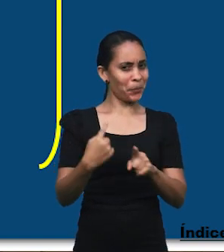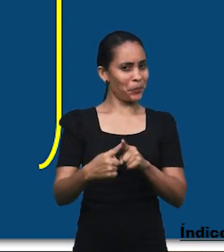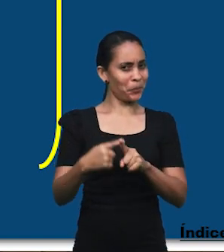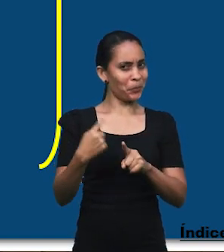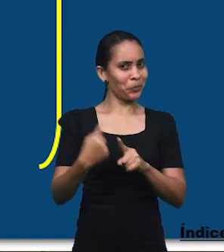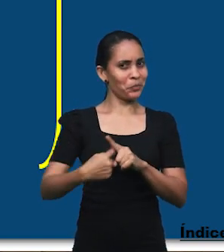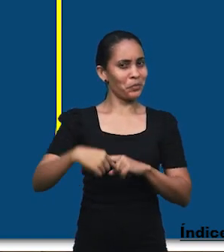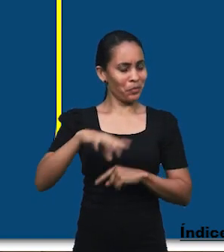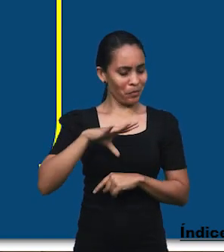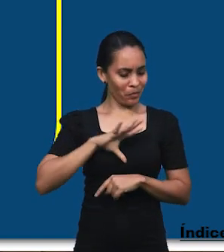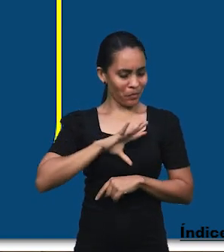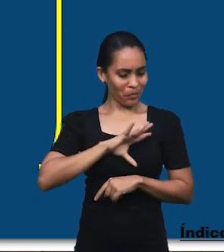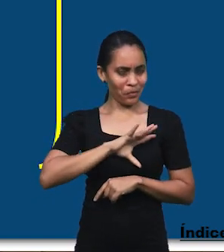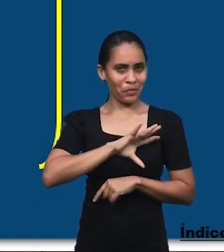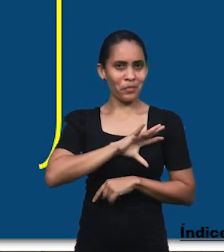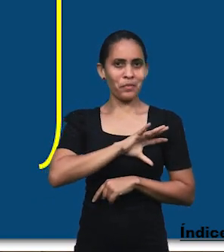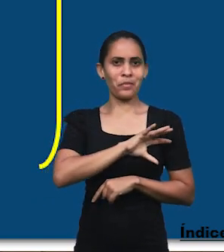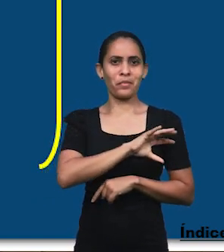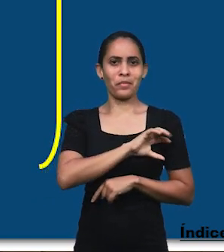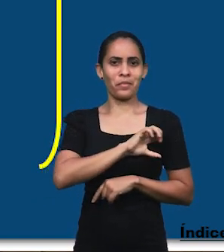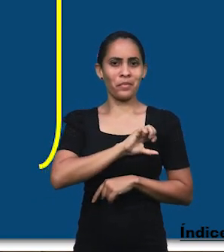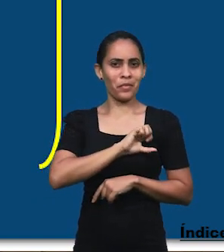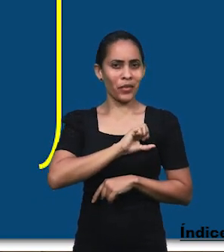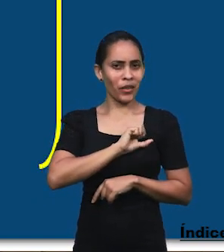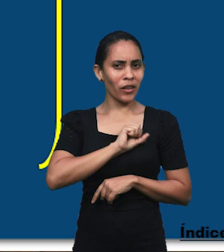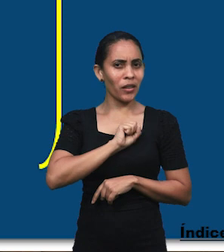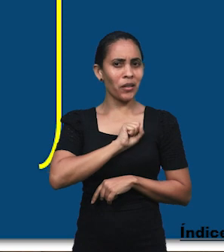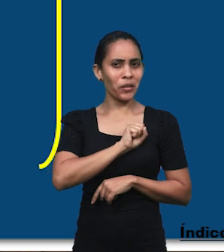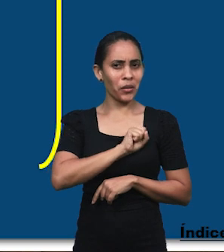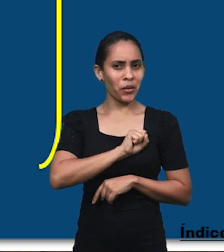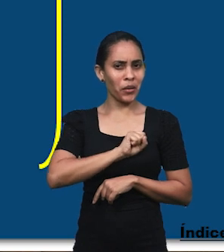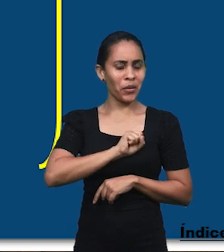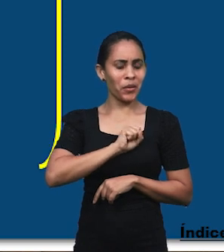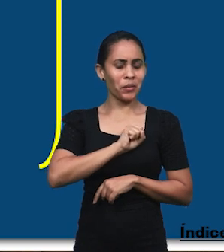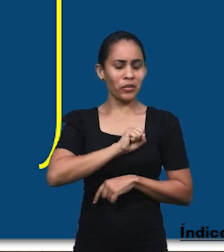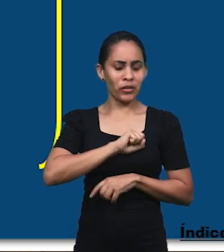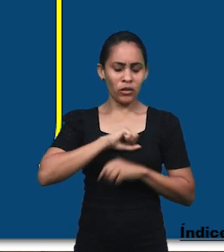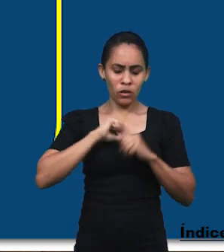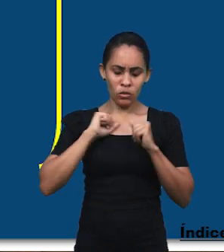Deus cuida de ti.